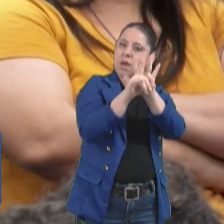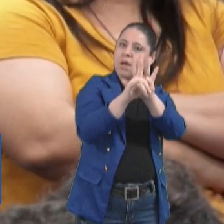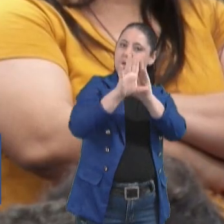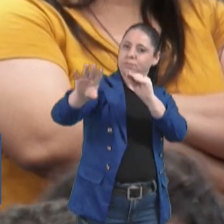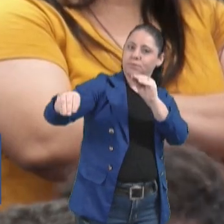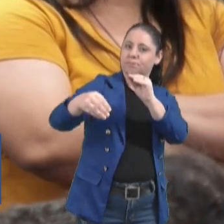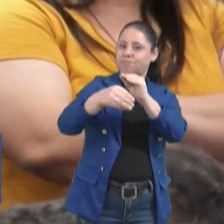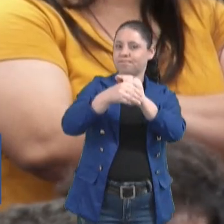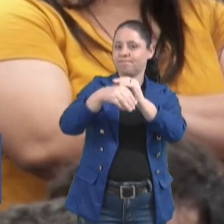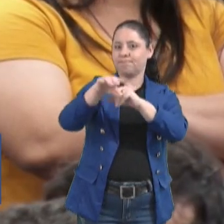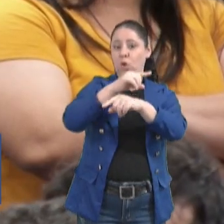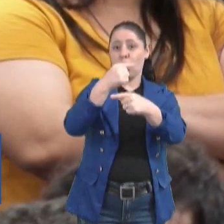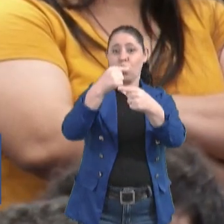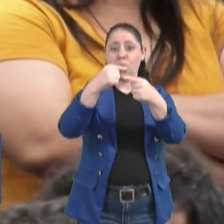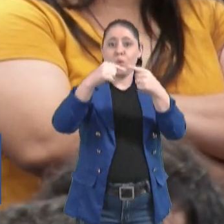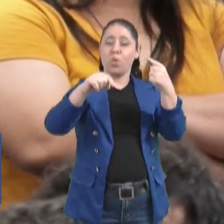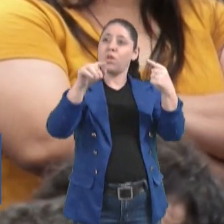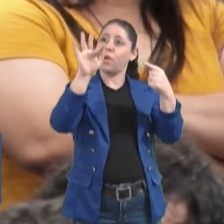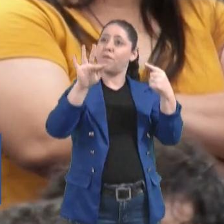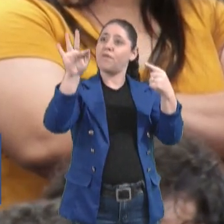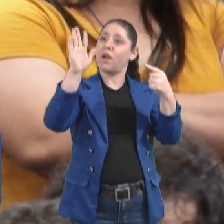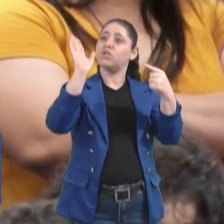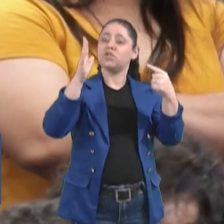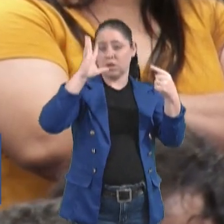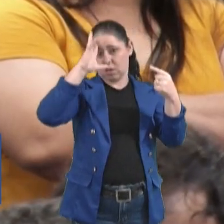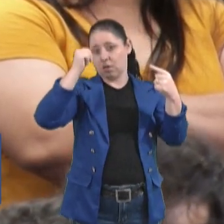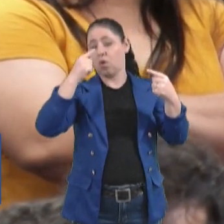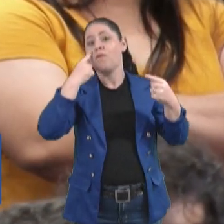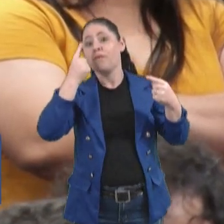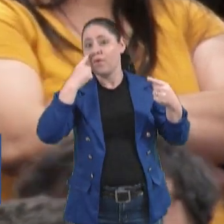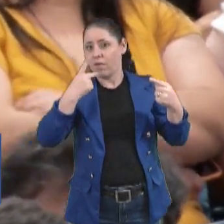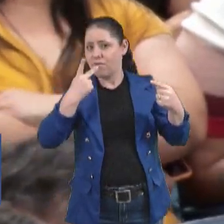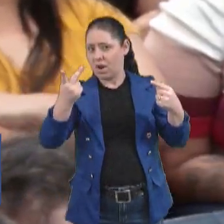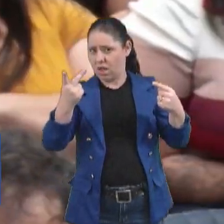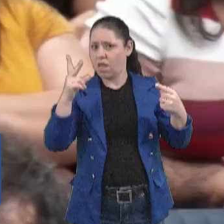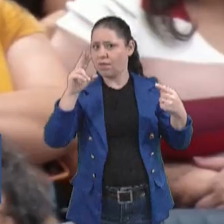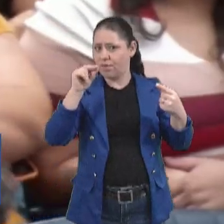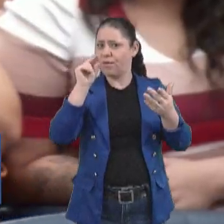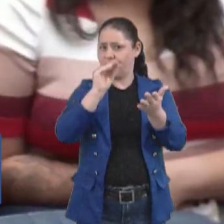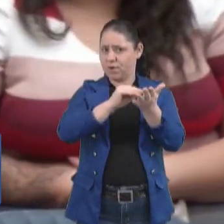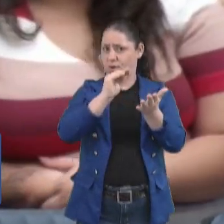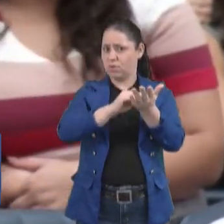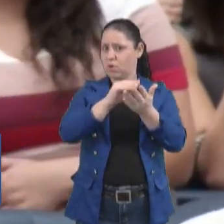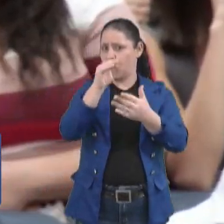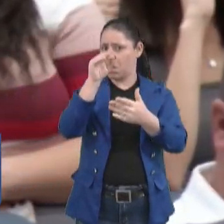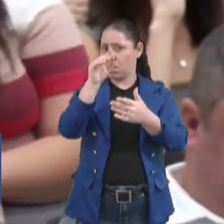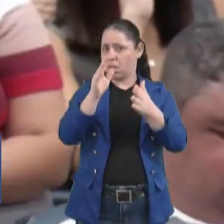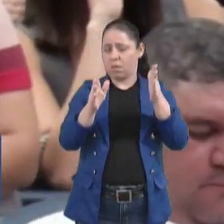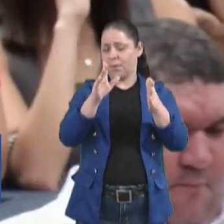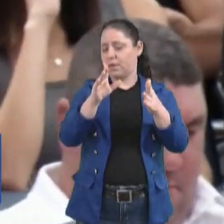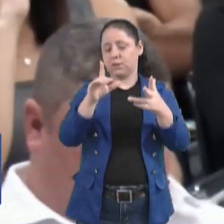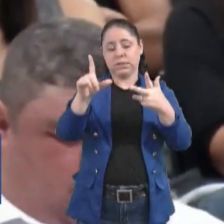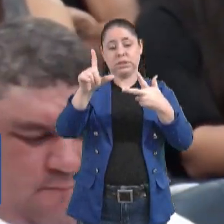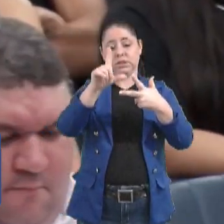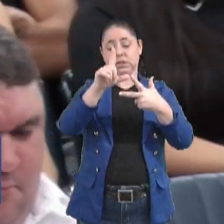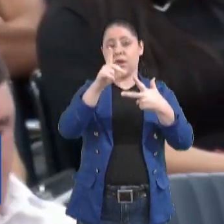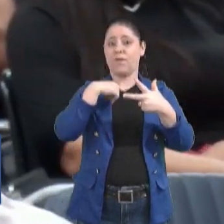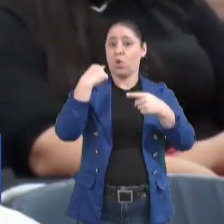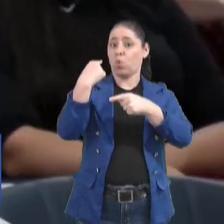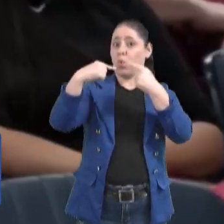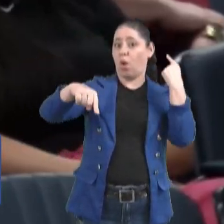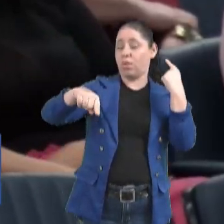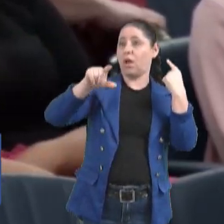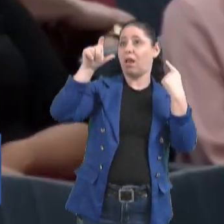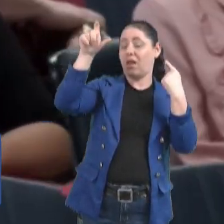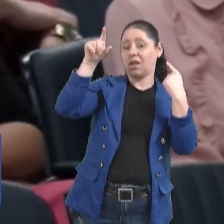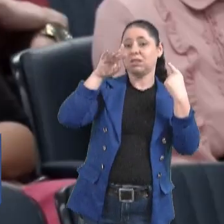em sentido contrário ao que a Corte já decidiu. Veja, não estou dizendo que tem uma ausência e um espaço legislativo. Eu estou dizendo em sentido